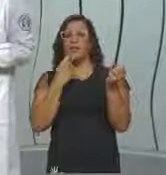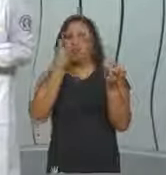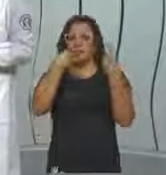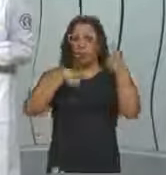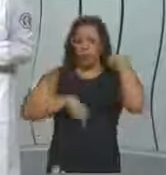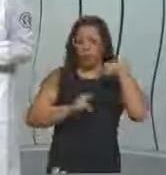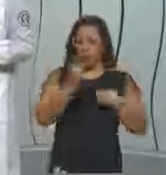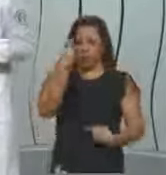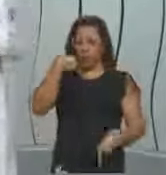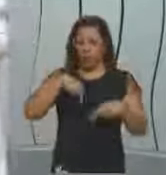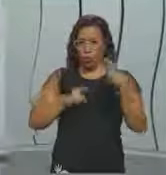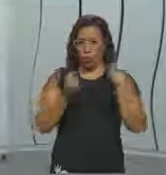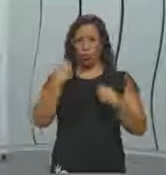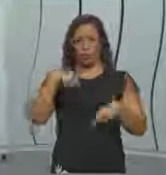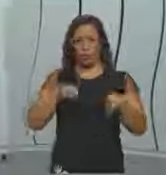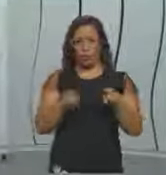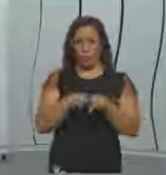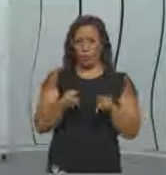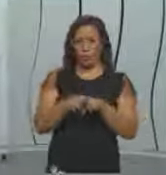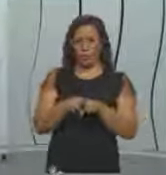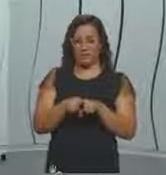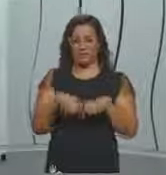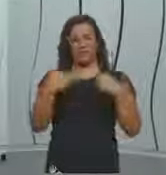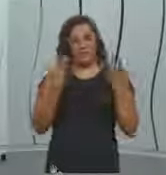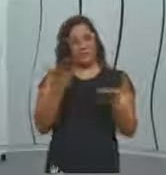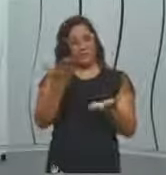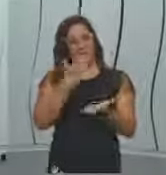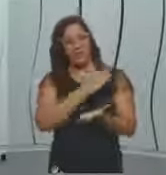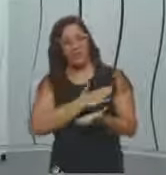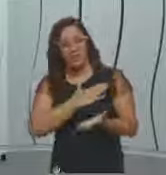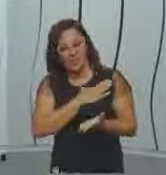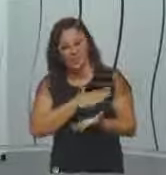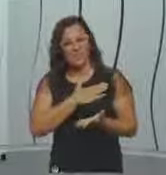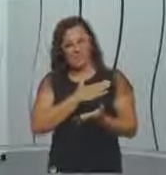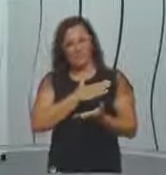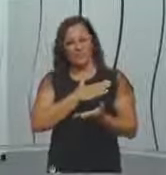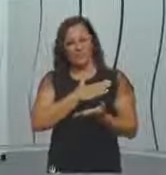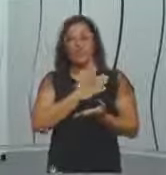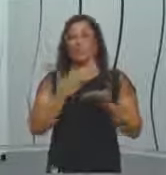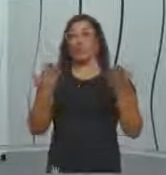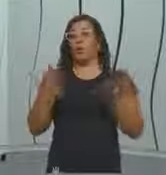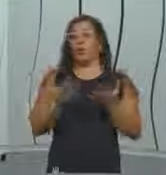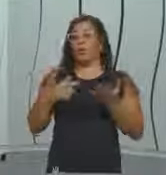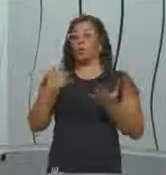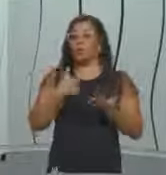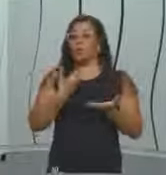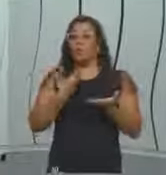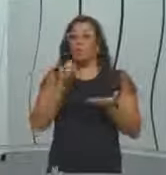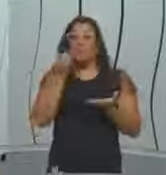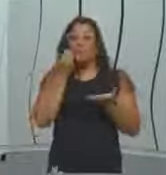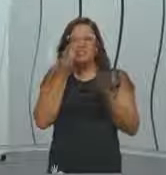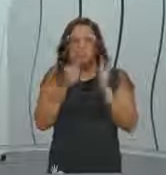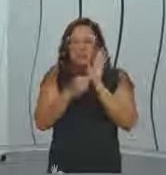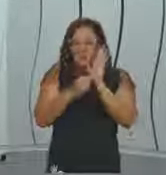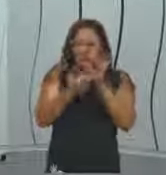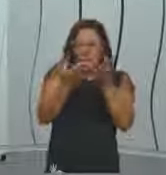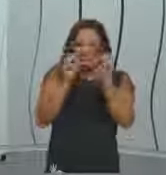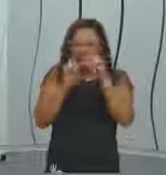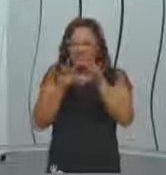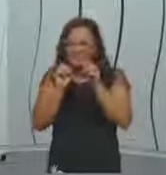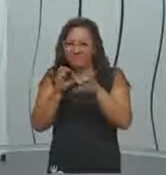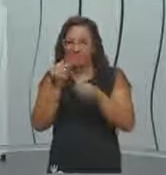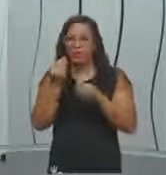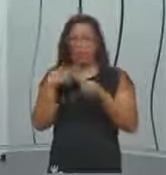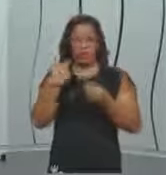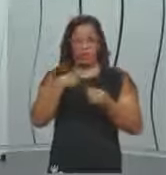corpo. Espero que você tenha gostado da aula. Hoje a gente tentou trazer para você aqui, mostrar a integração